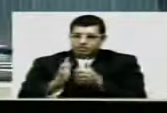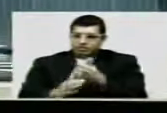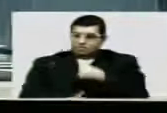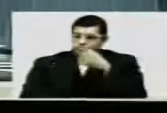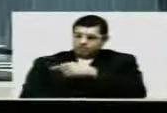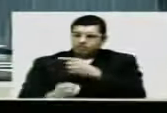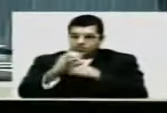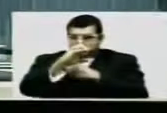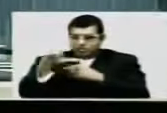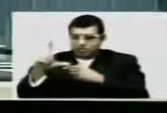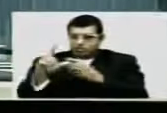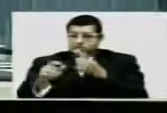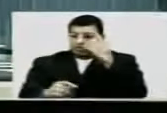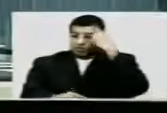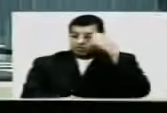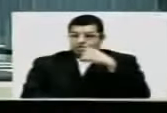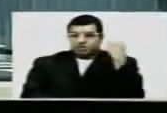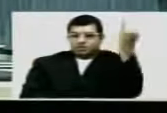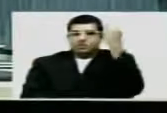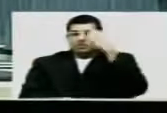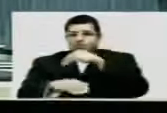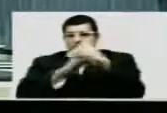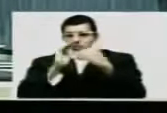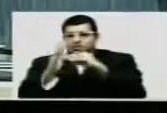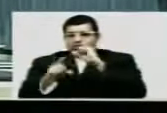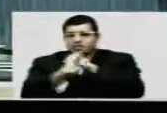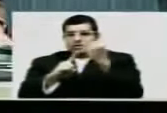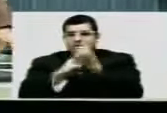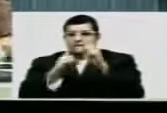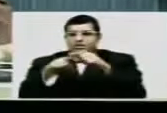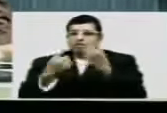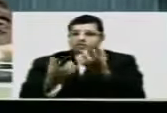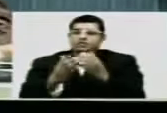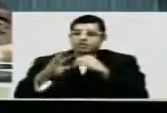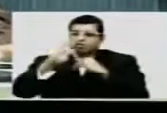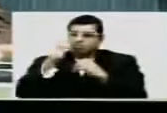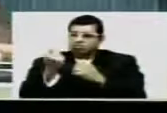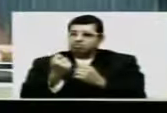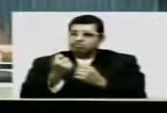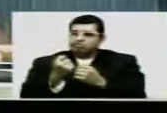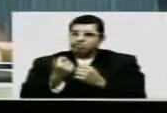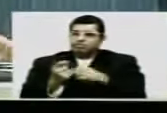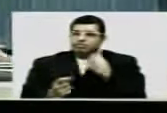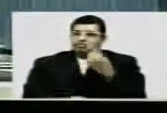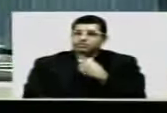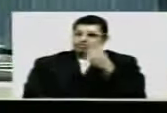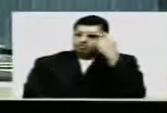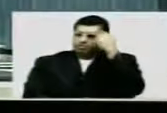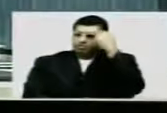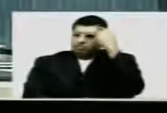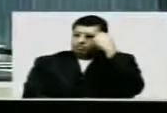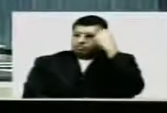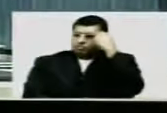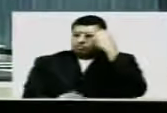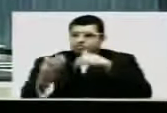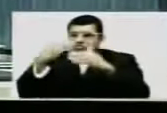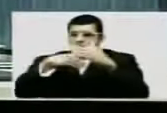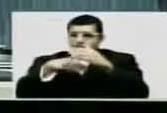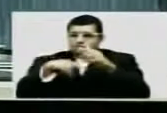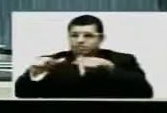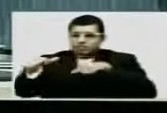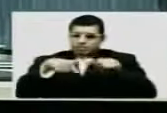primeiro, esse esclarecimento que eu acho fundamental, mas mais do que tudo, nós refletirmos sobre